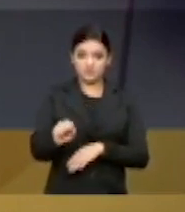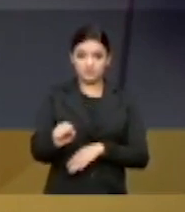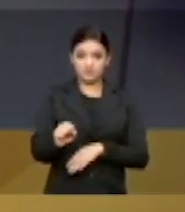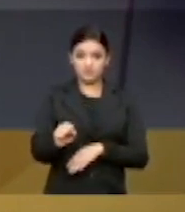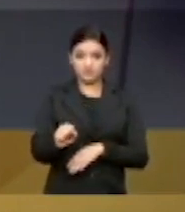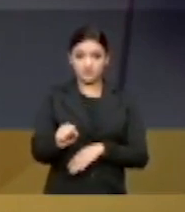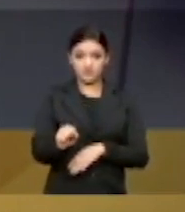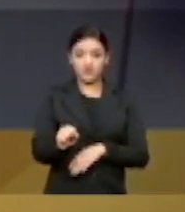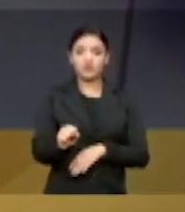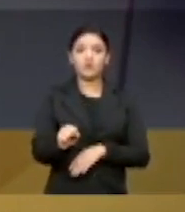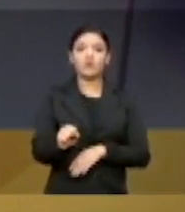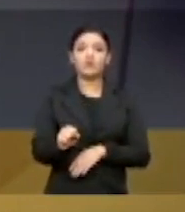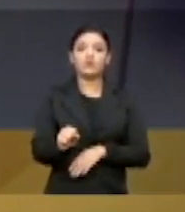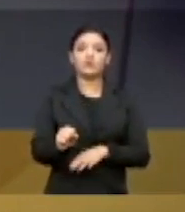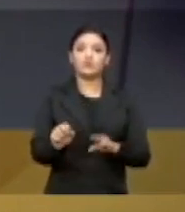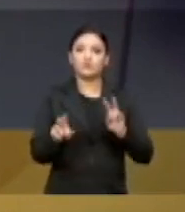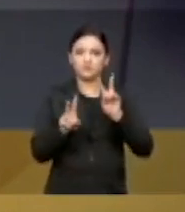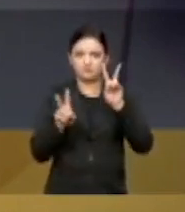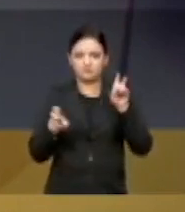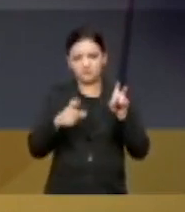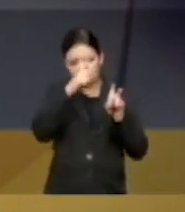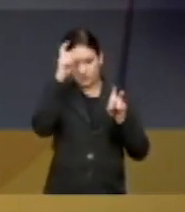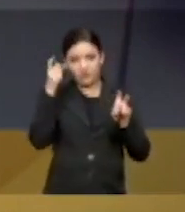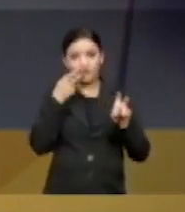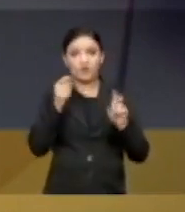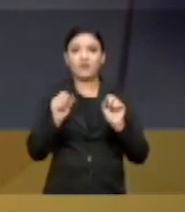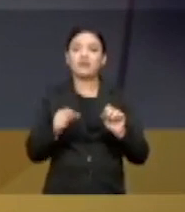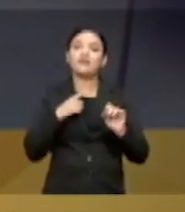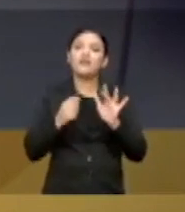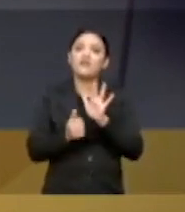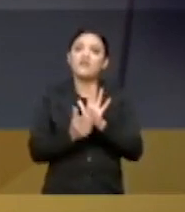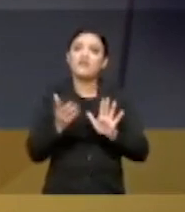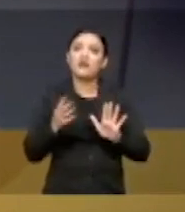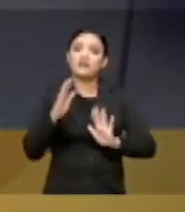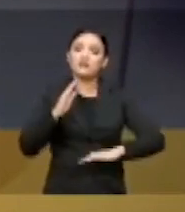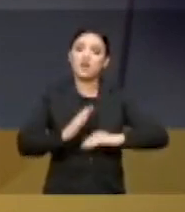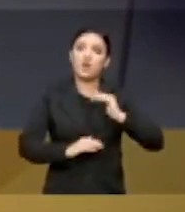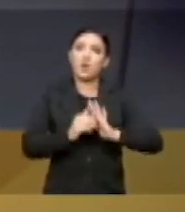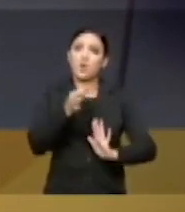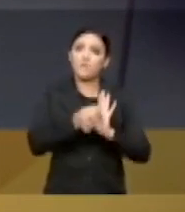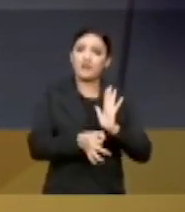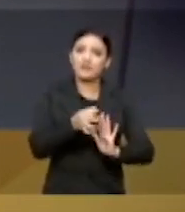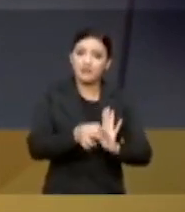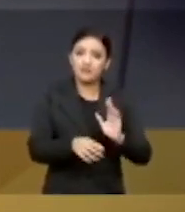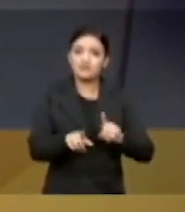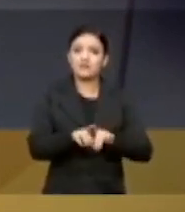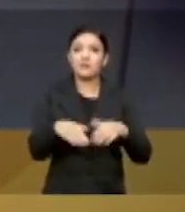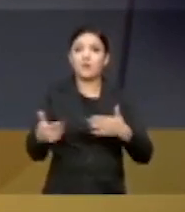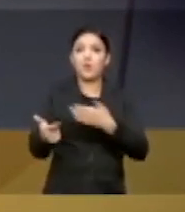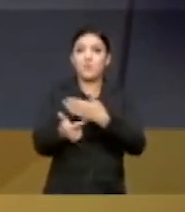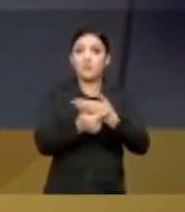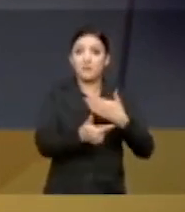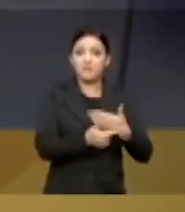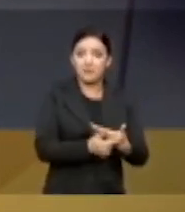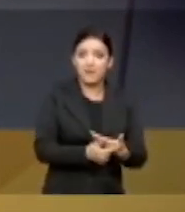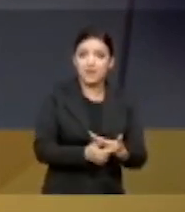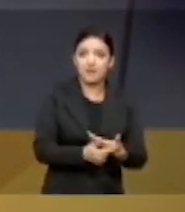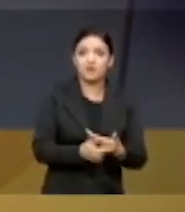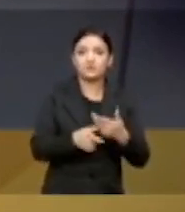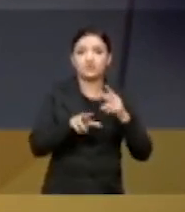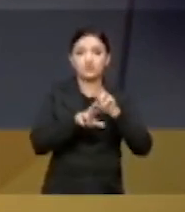registra um entrelaçamento de competências e atribuições dos diferentes níveis